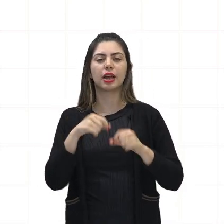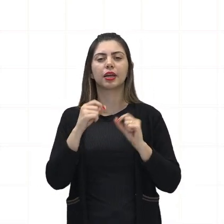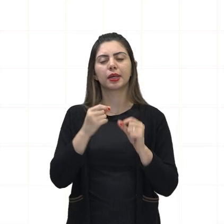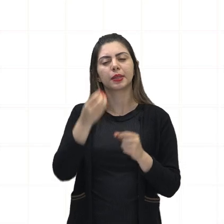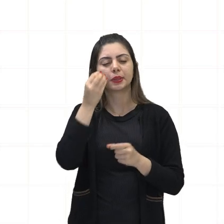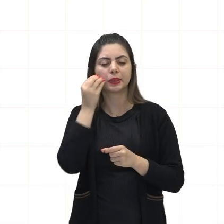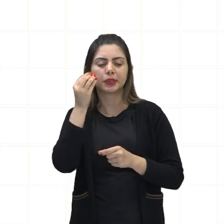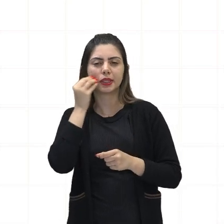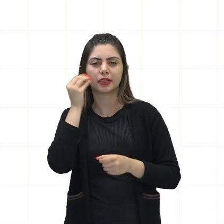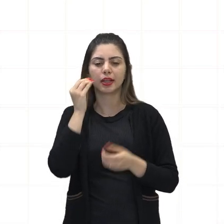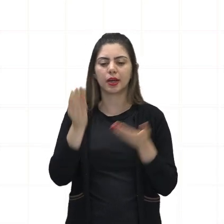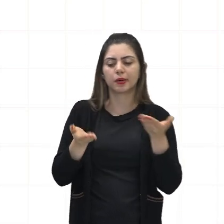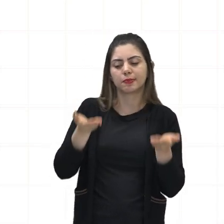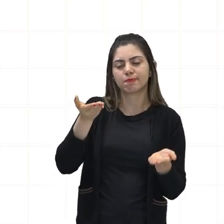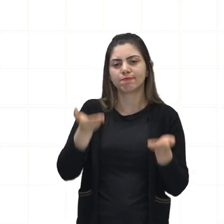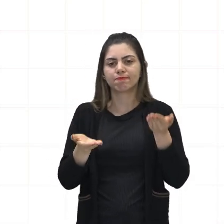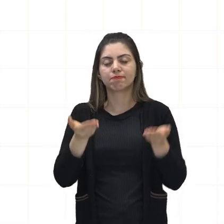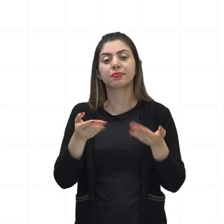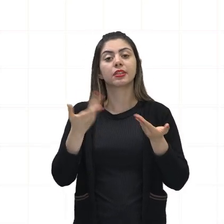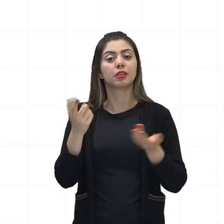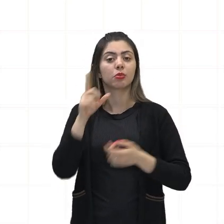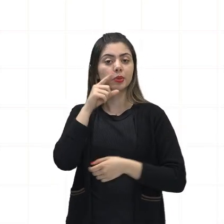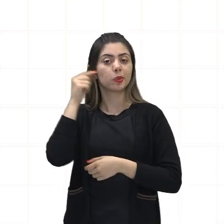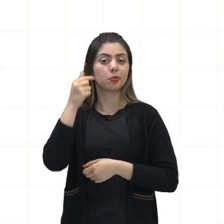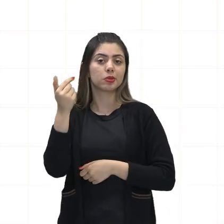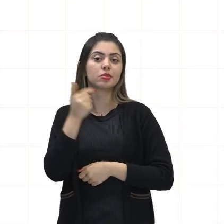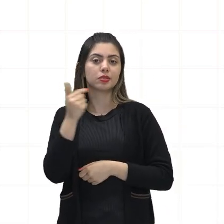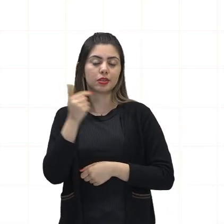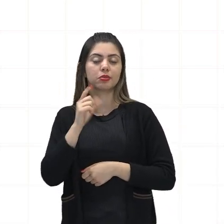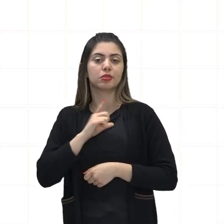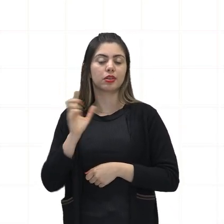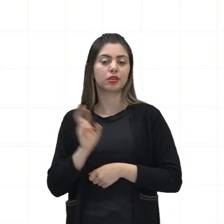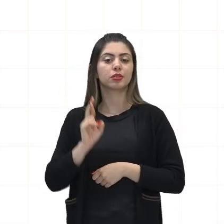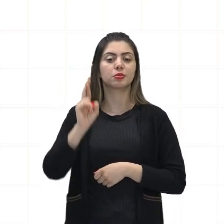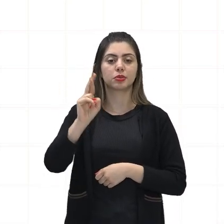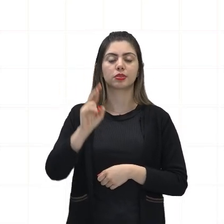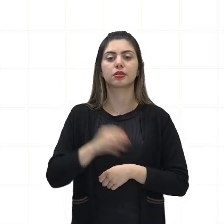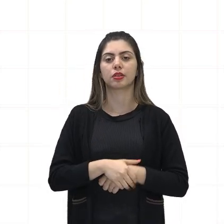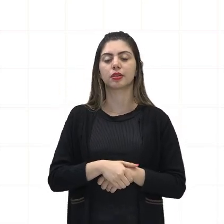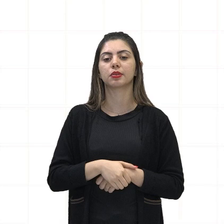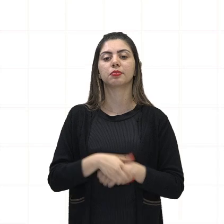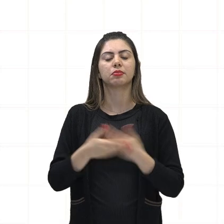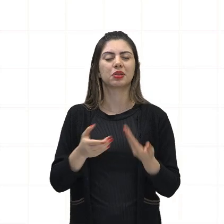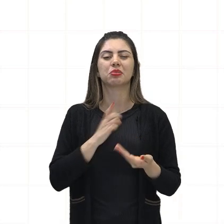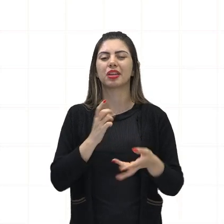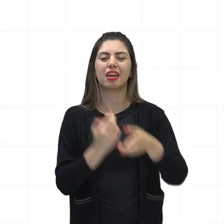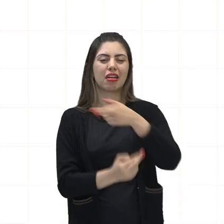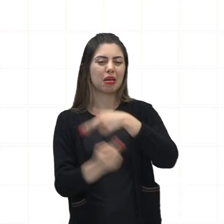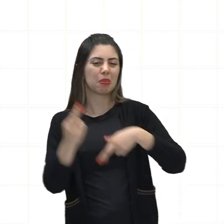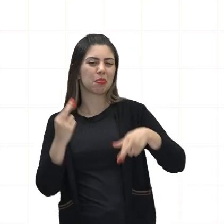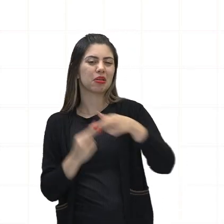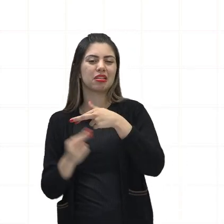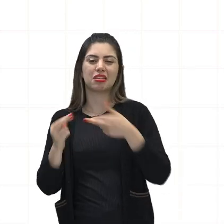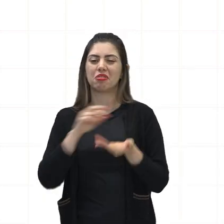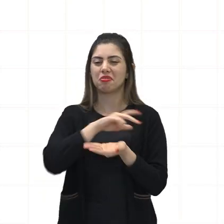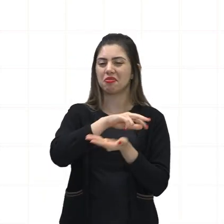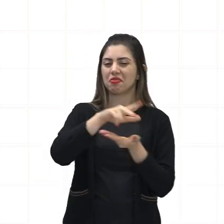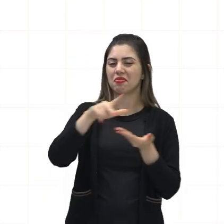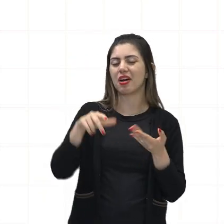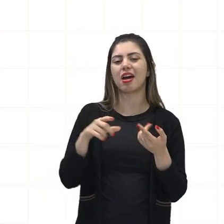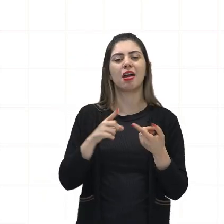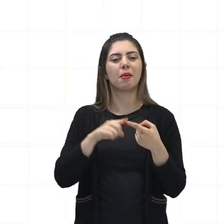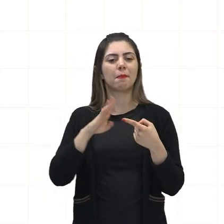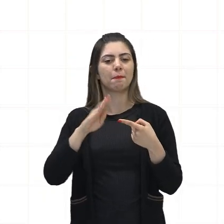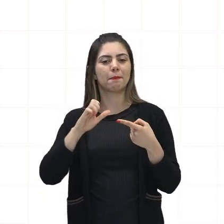manter o equilíbrio entre os dois, que Dom Pedro II vai se destacar. Então, enfrentando rebeliões, com uma balaiada, a cabanagem, a